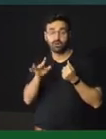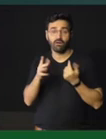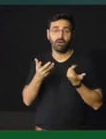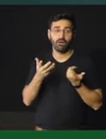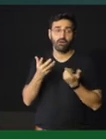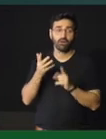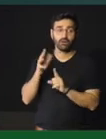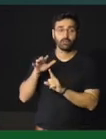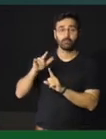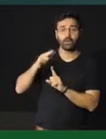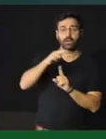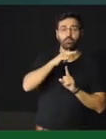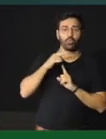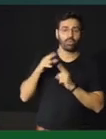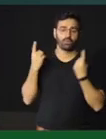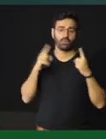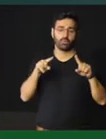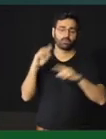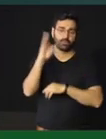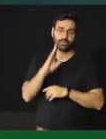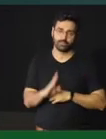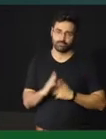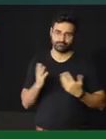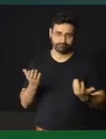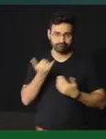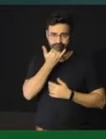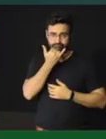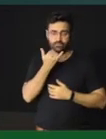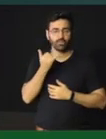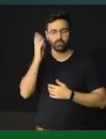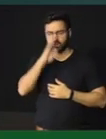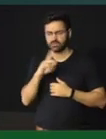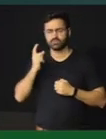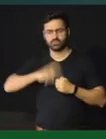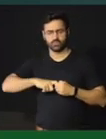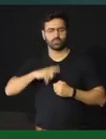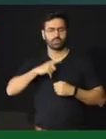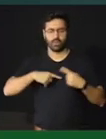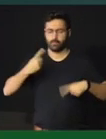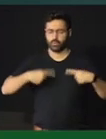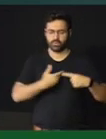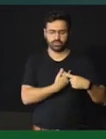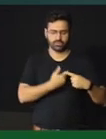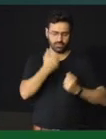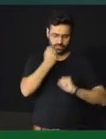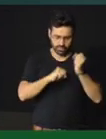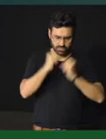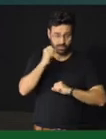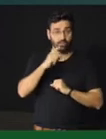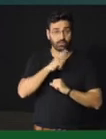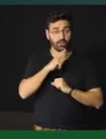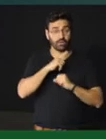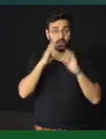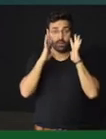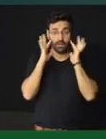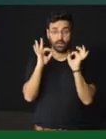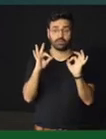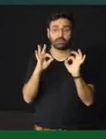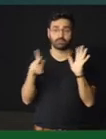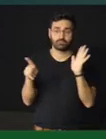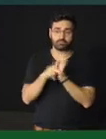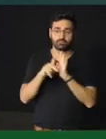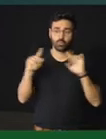contra o Brasil o Brasil voltou tem política industrial e M atento a essa posição